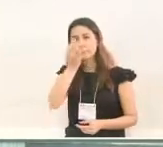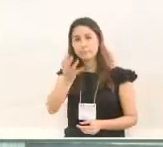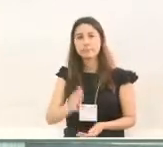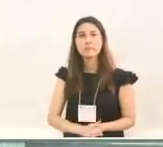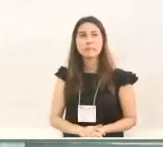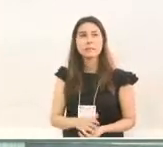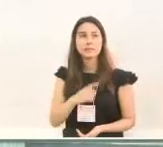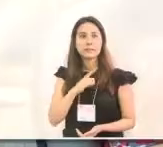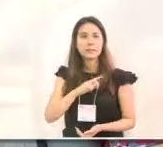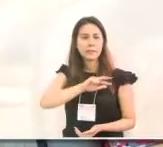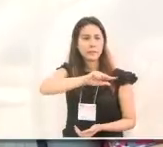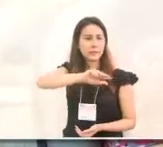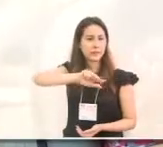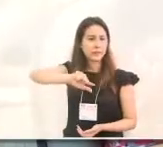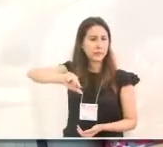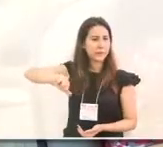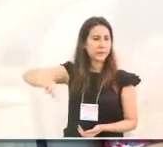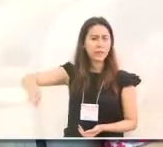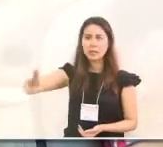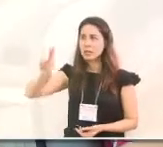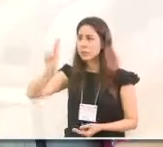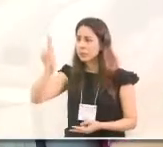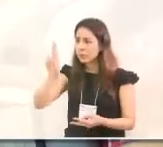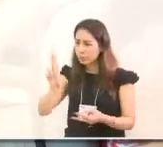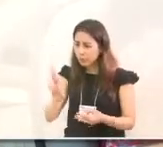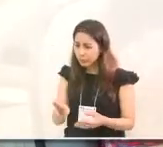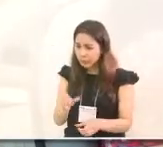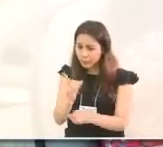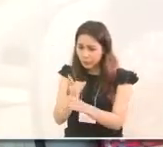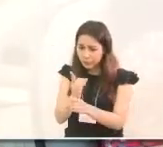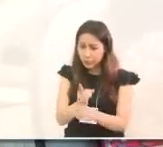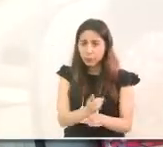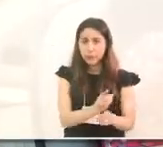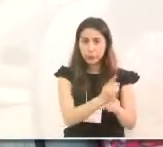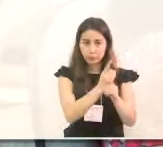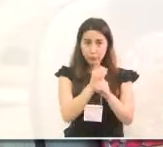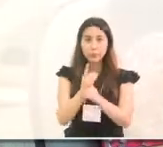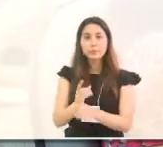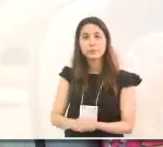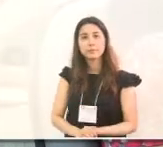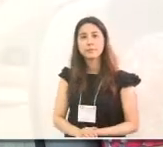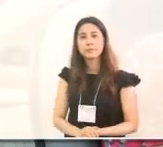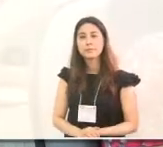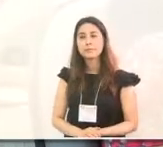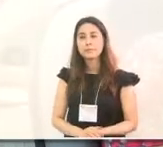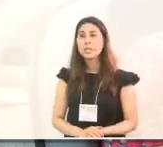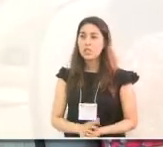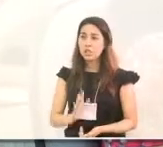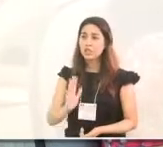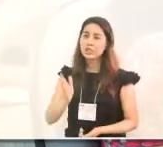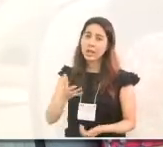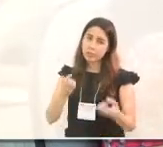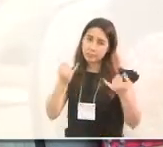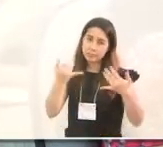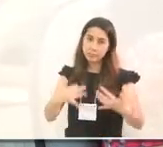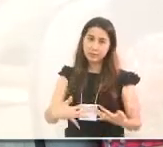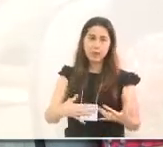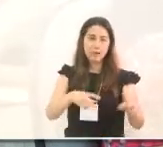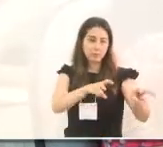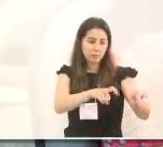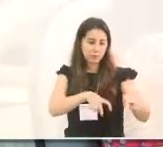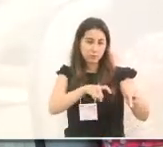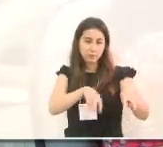nomes que nós tivemos é e só pra finalizar e já que falamos aqui das nossas fazendas é também no